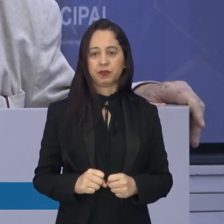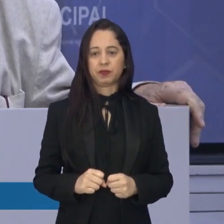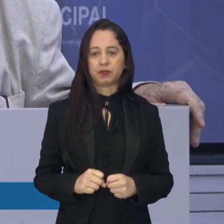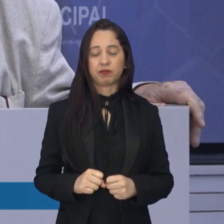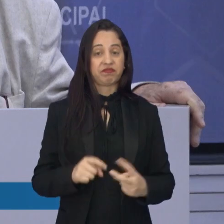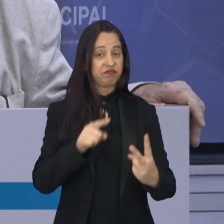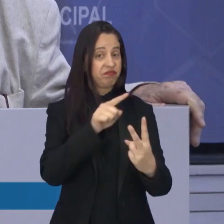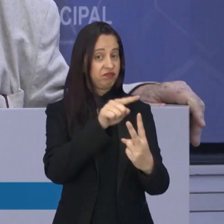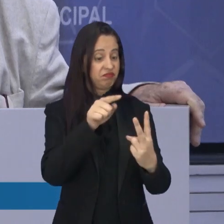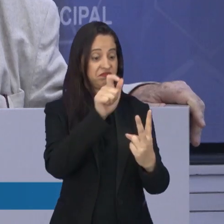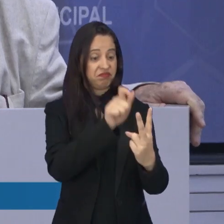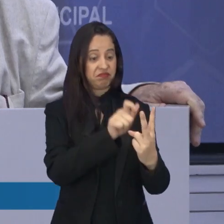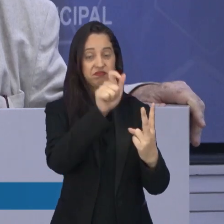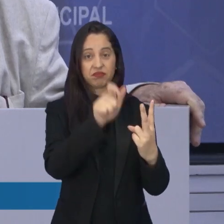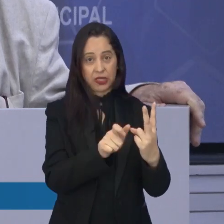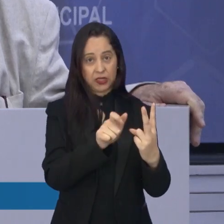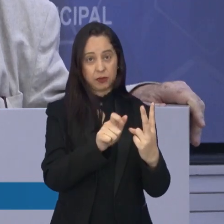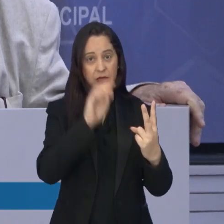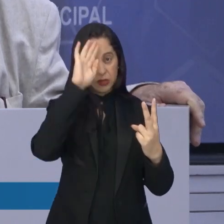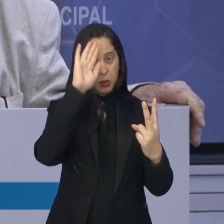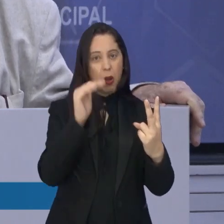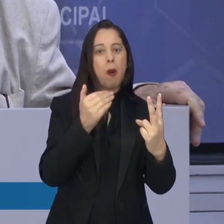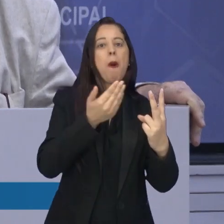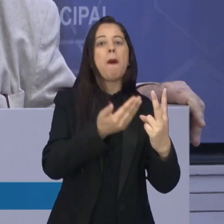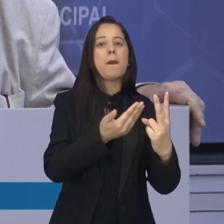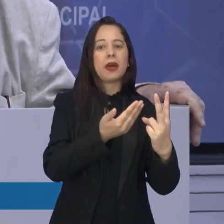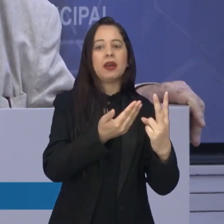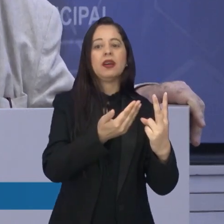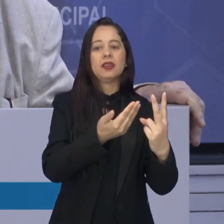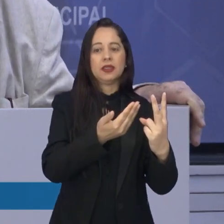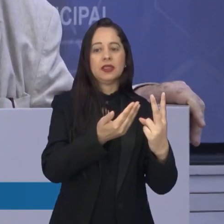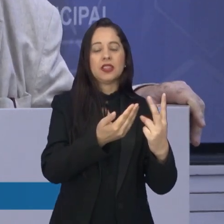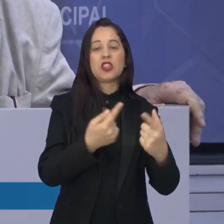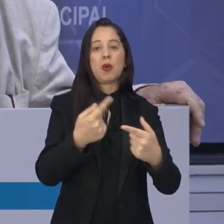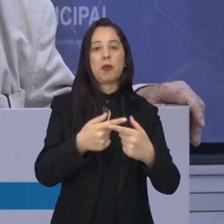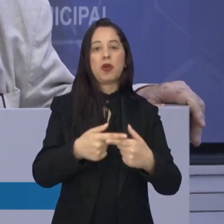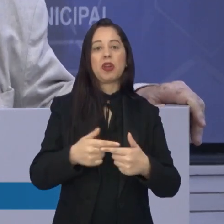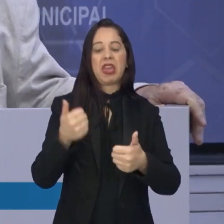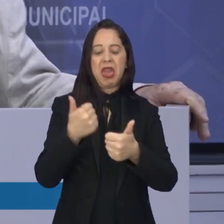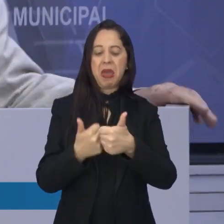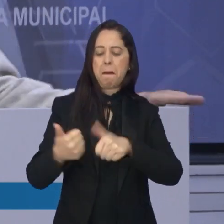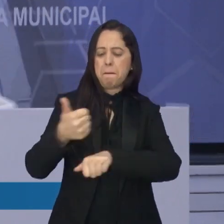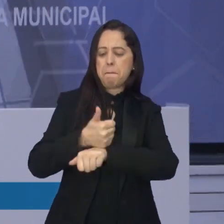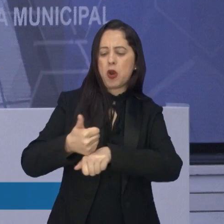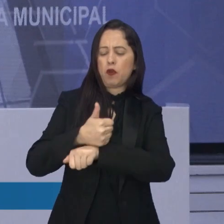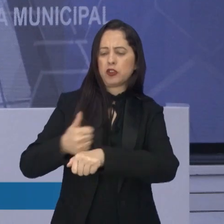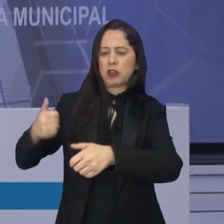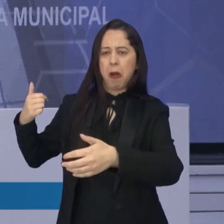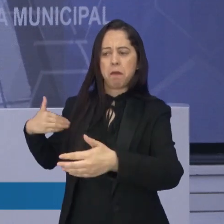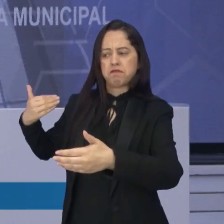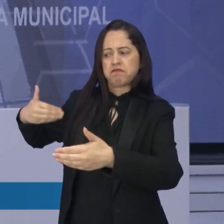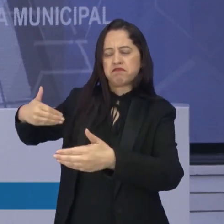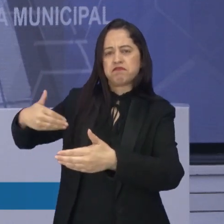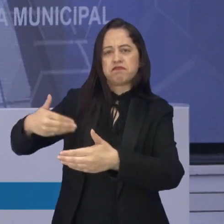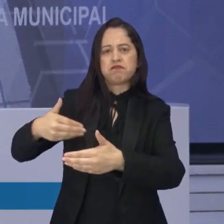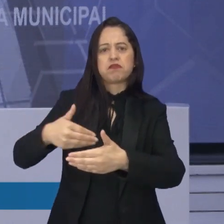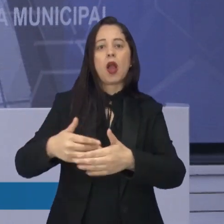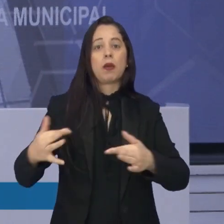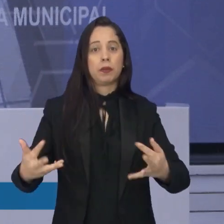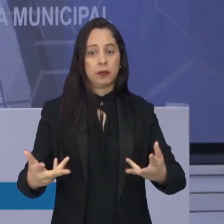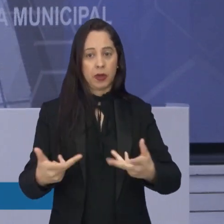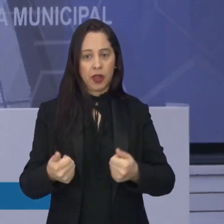Essas pessoas estão sendo homenageadas por suas carreiras bem-sucedidas, né? Uma